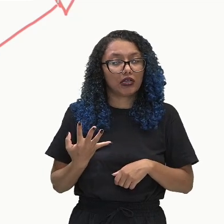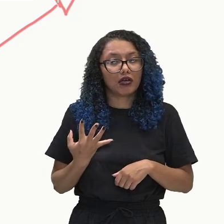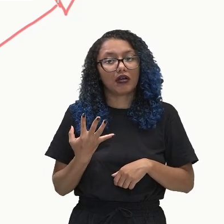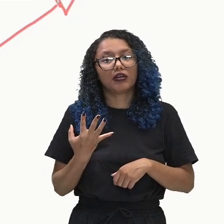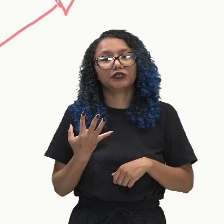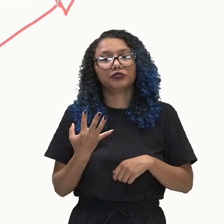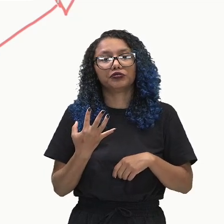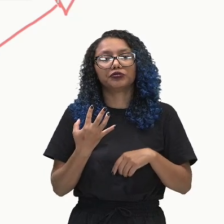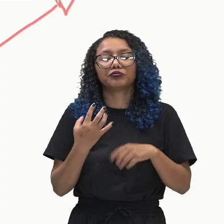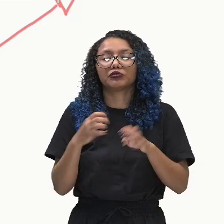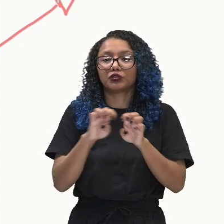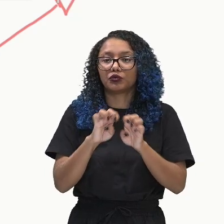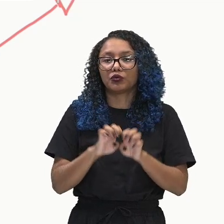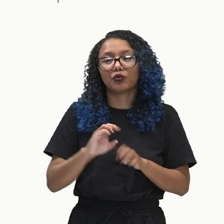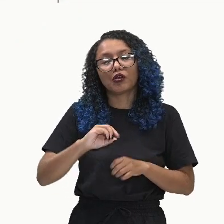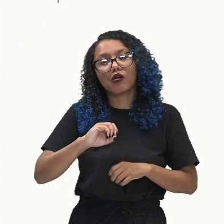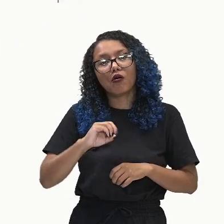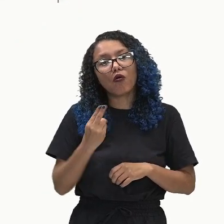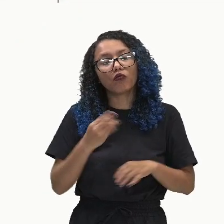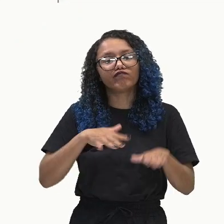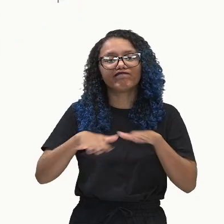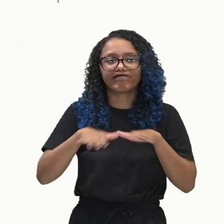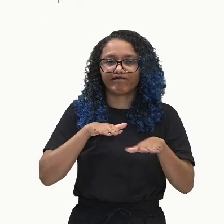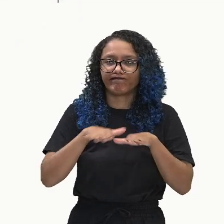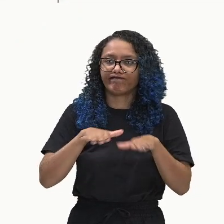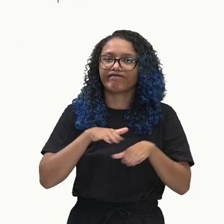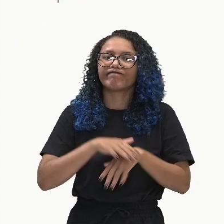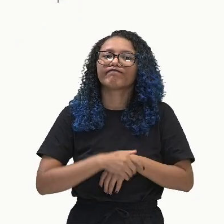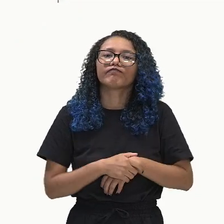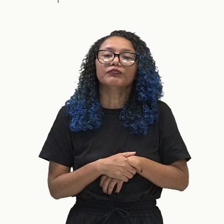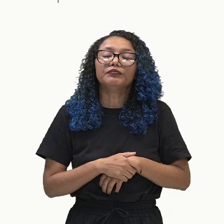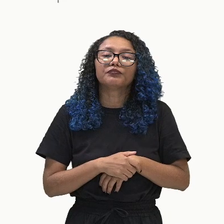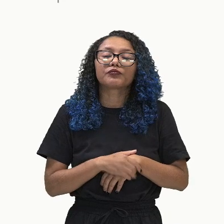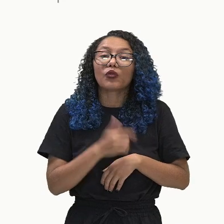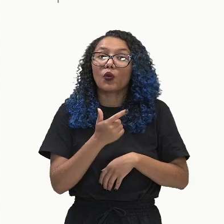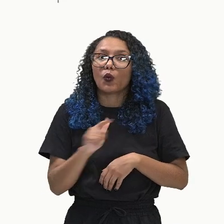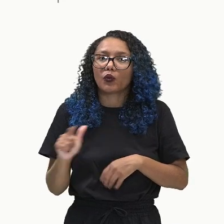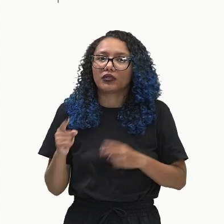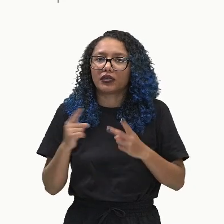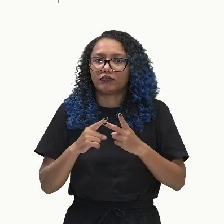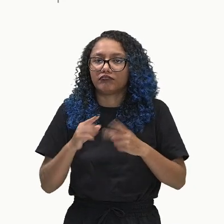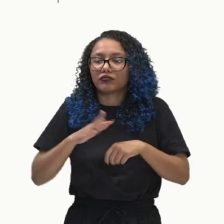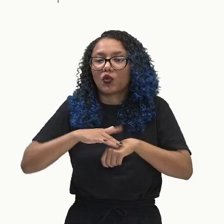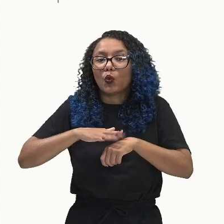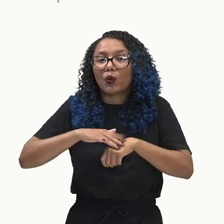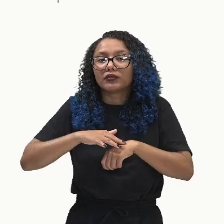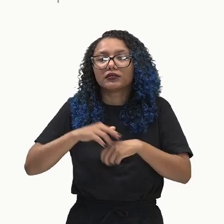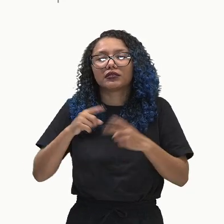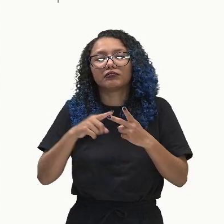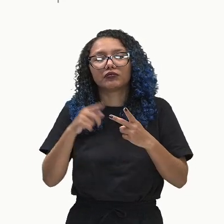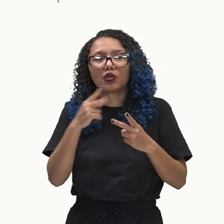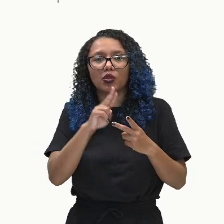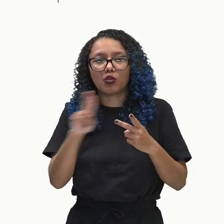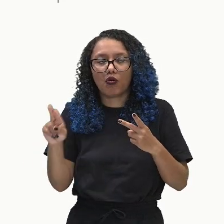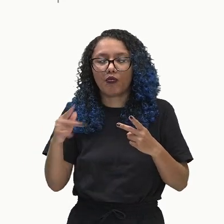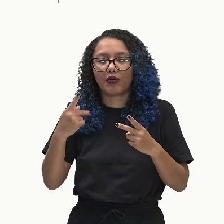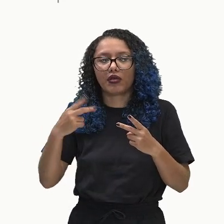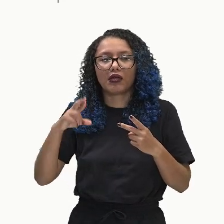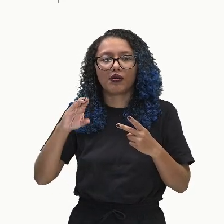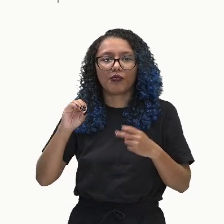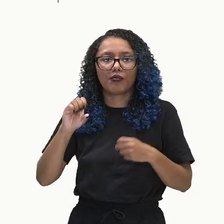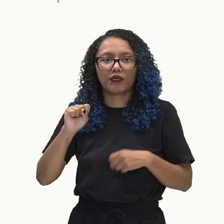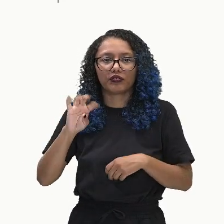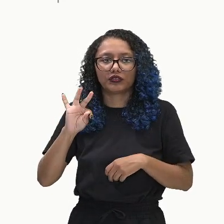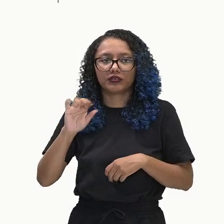de movimentação. Vamos ver sobre outra doença, que é a prostatite, né? É uma inflamação da